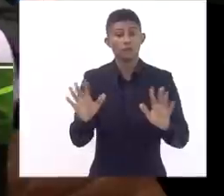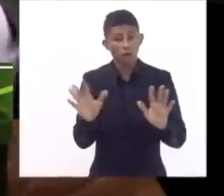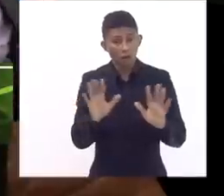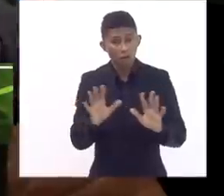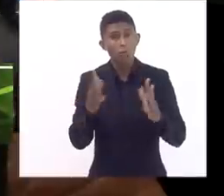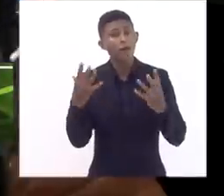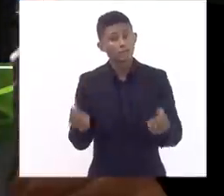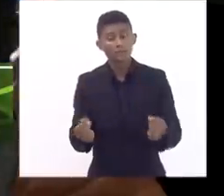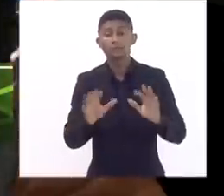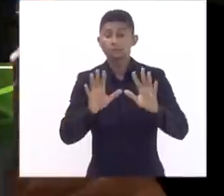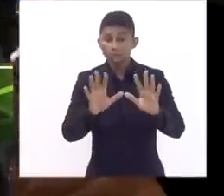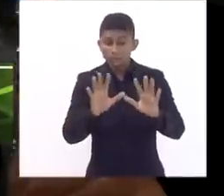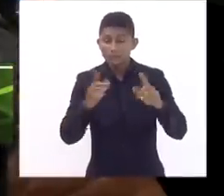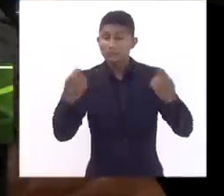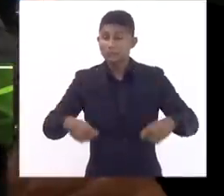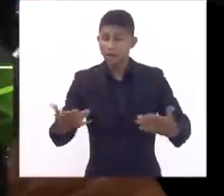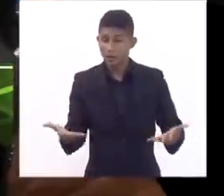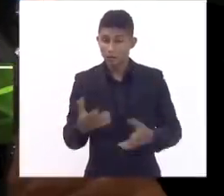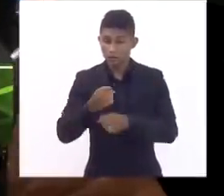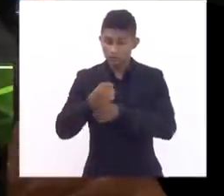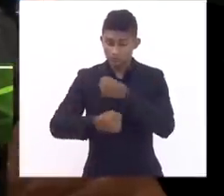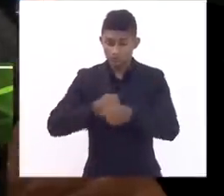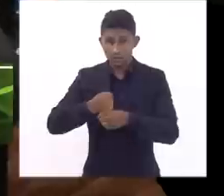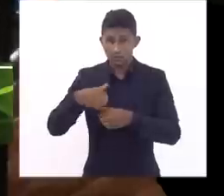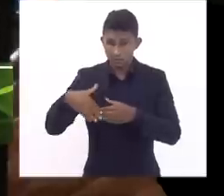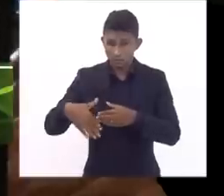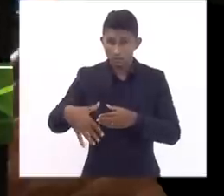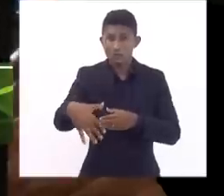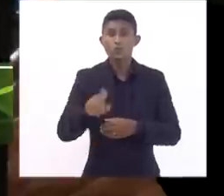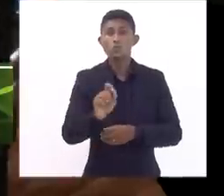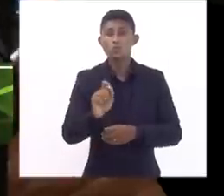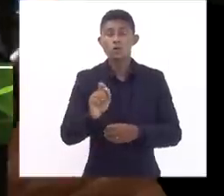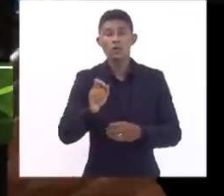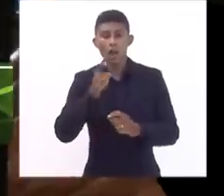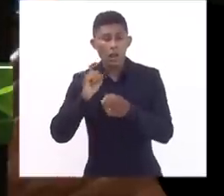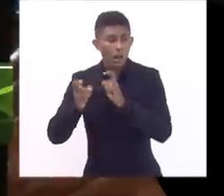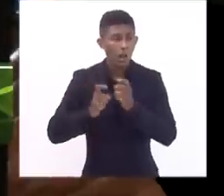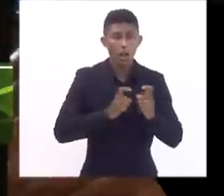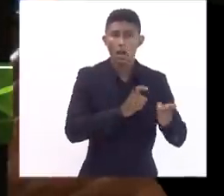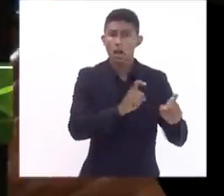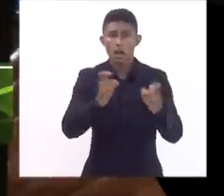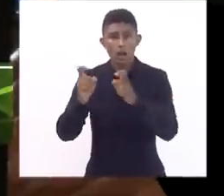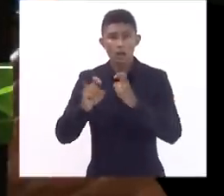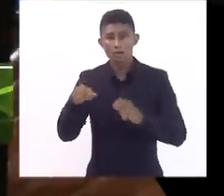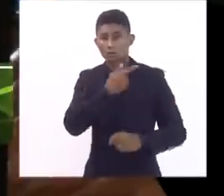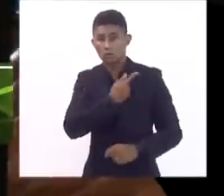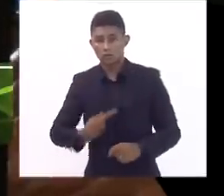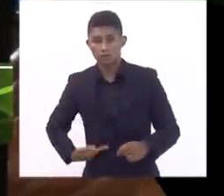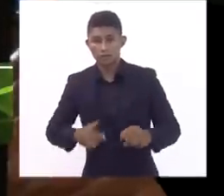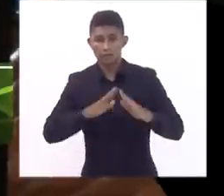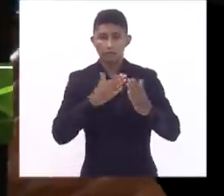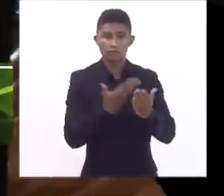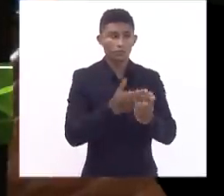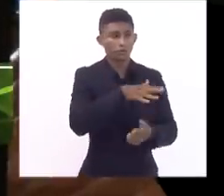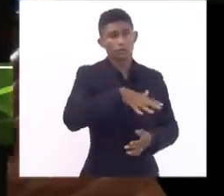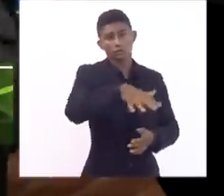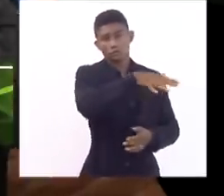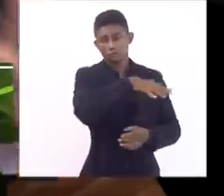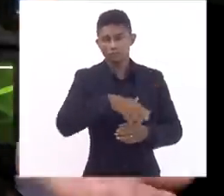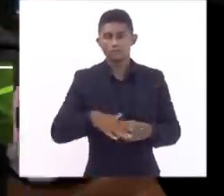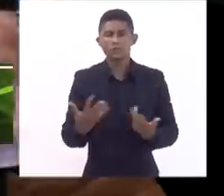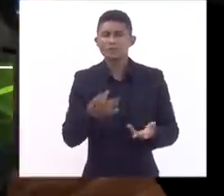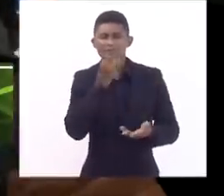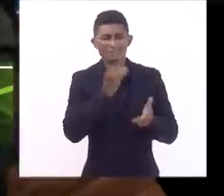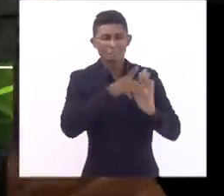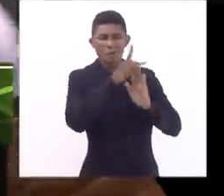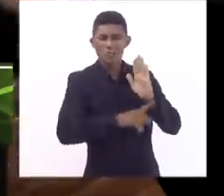governo possa discutir e dialogar com a comunidade educacional, o que nunca aconteceu. Então, na minha modesta opinião, o projeto não entra no mérito se a reforma é